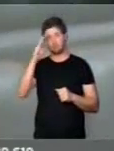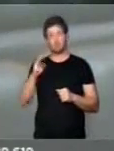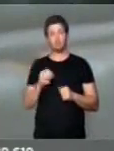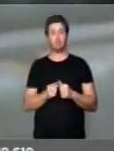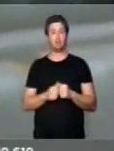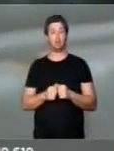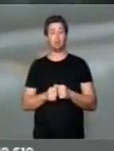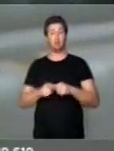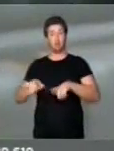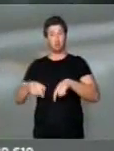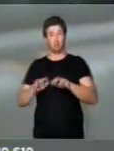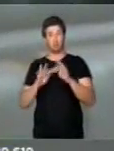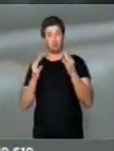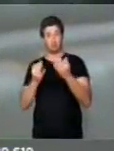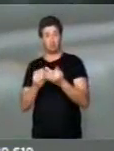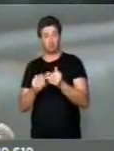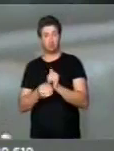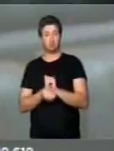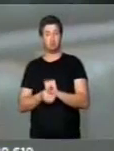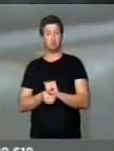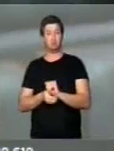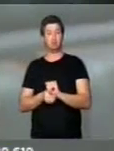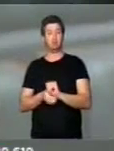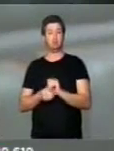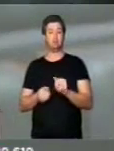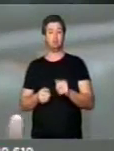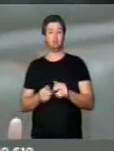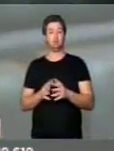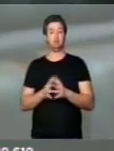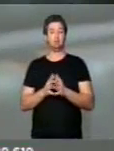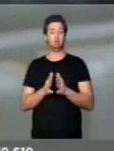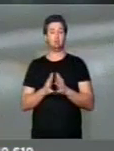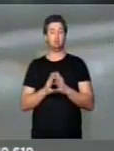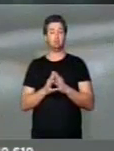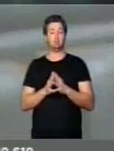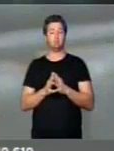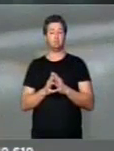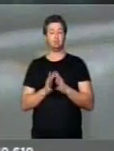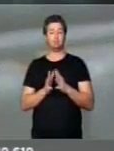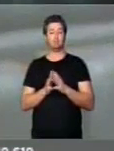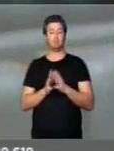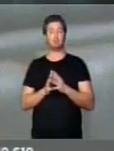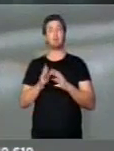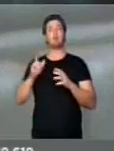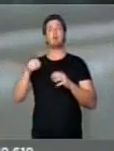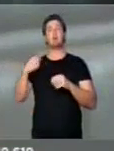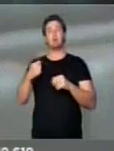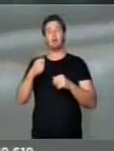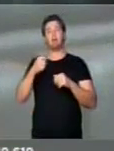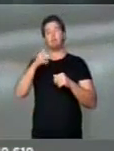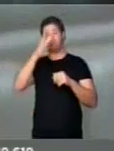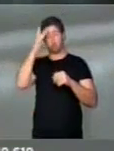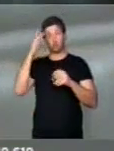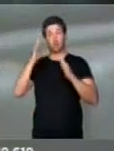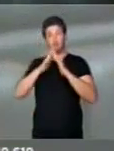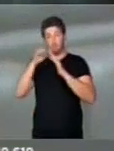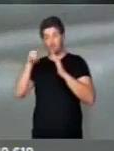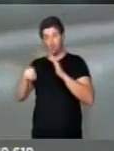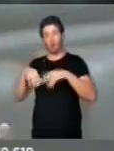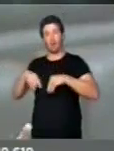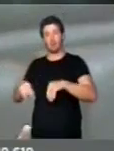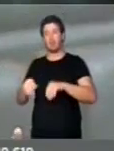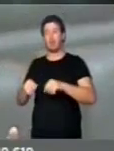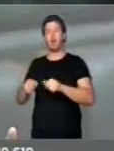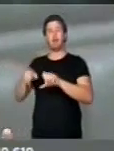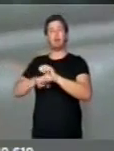aos agricultores familiares, às famílias que dependem da terra, das suas produções, do seu sustento, não é diferente